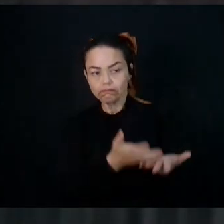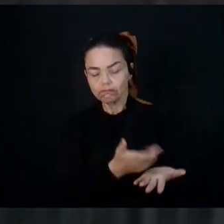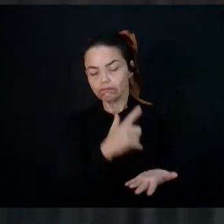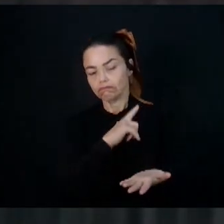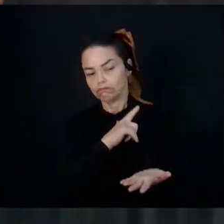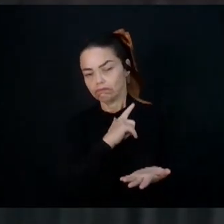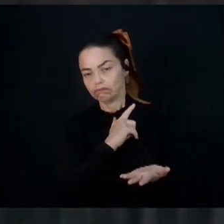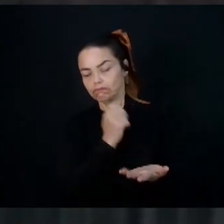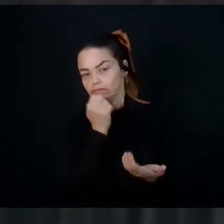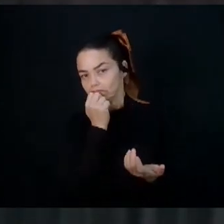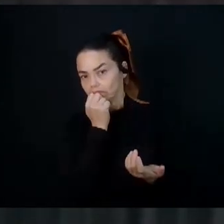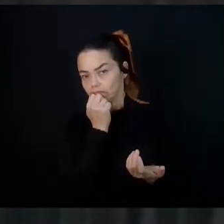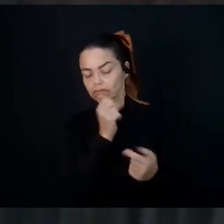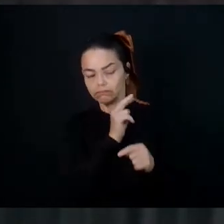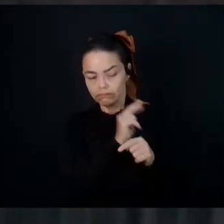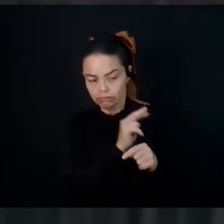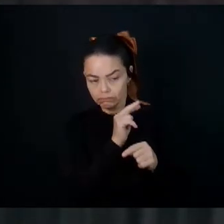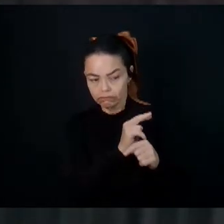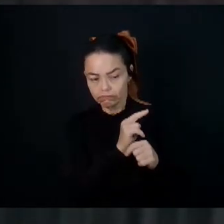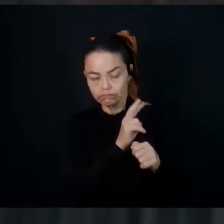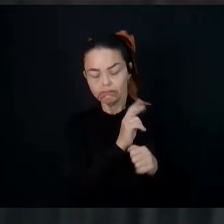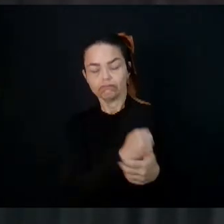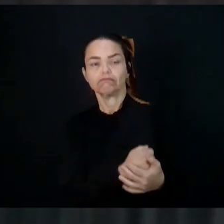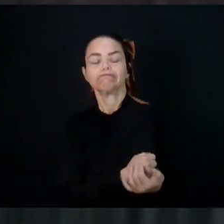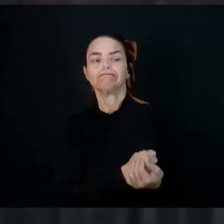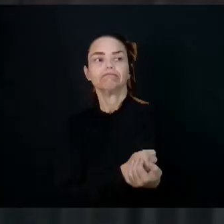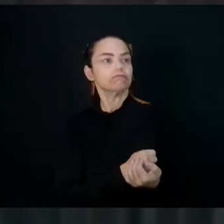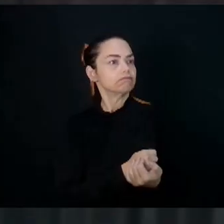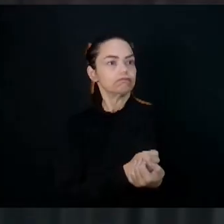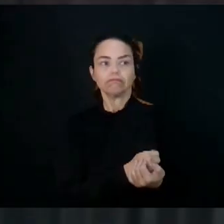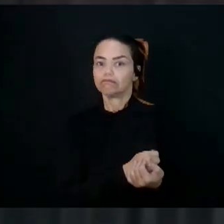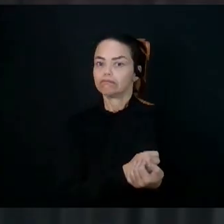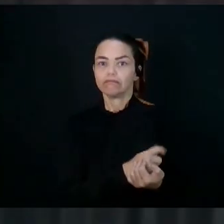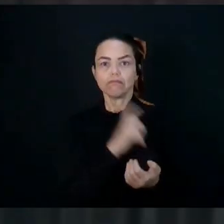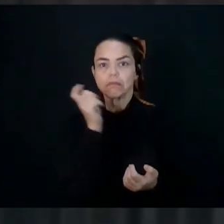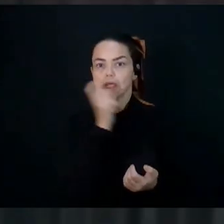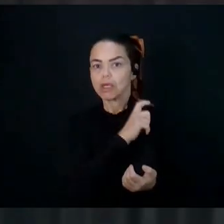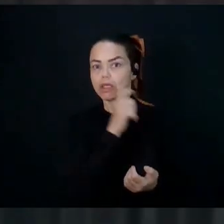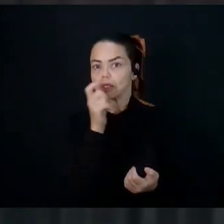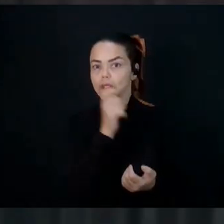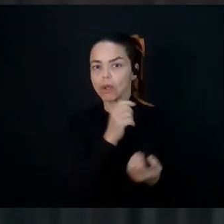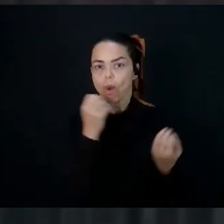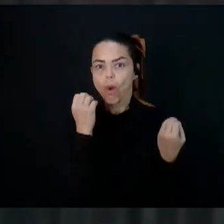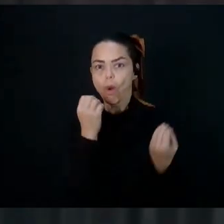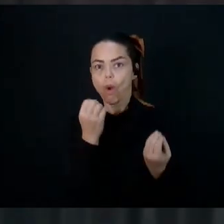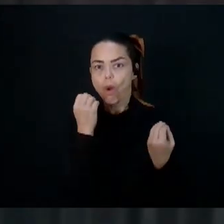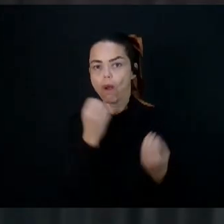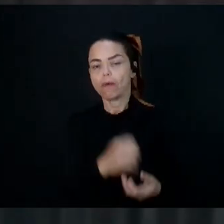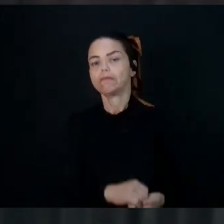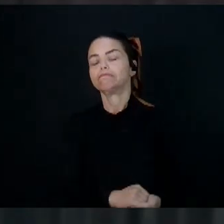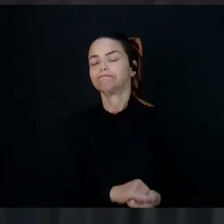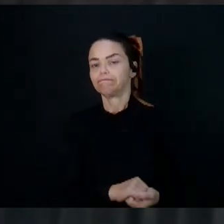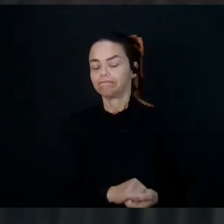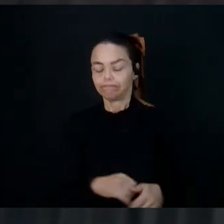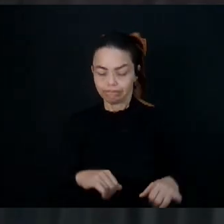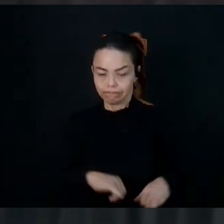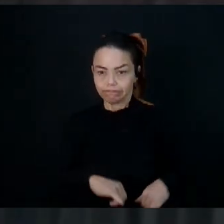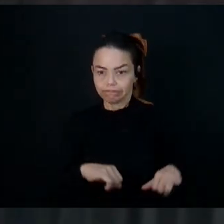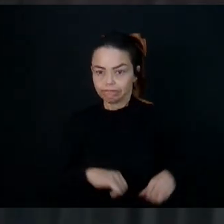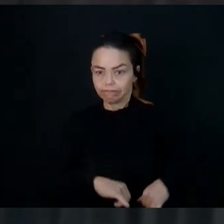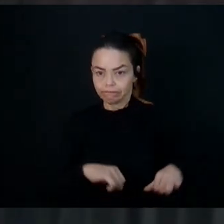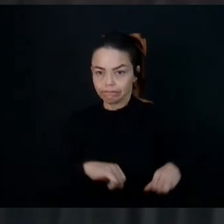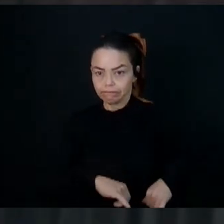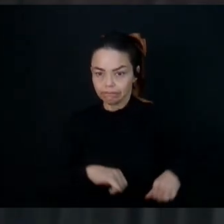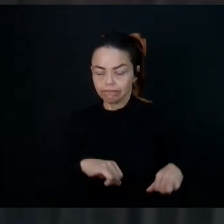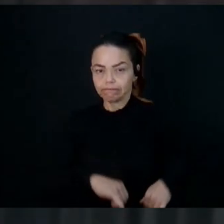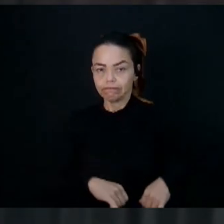para cuidar, para proteger, e de repente não era nada daquilo que foi apresentado. Então é um sofrimento também, né? Entender